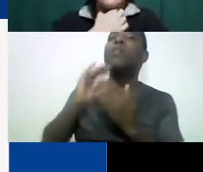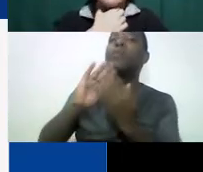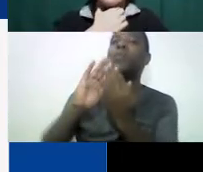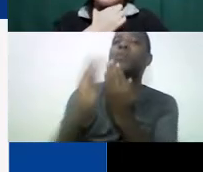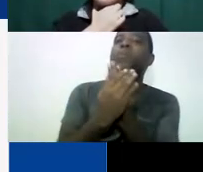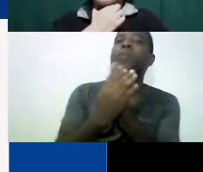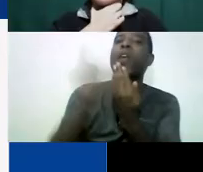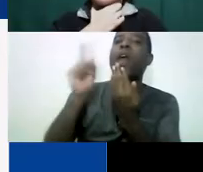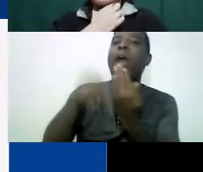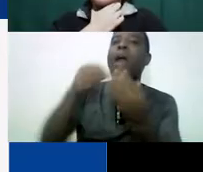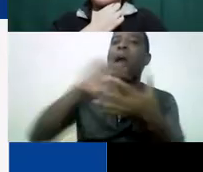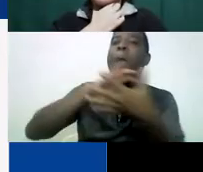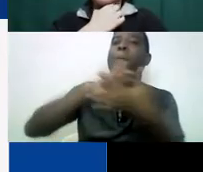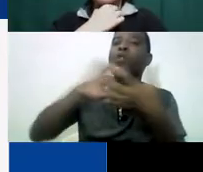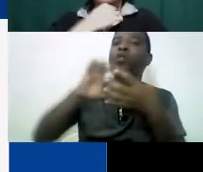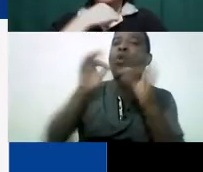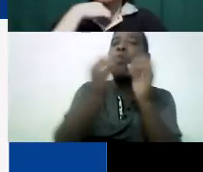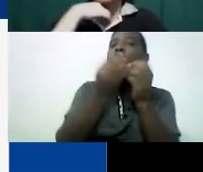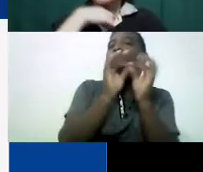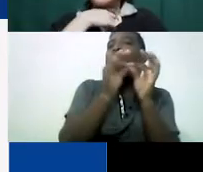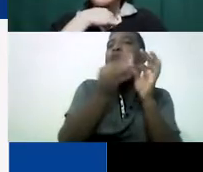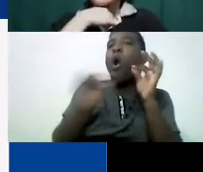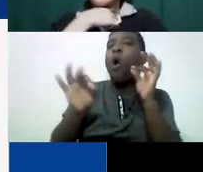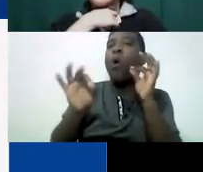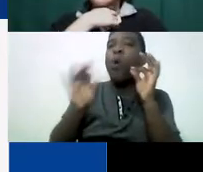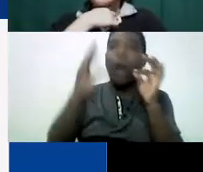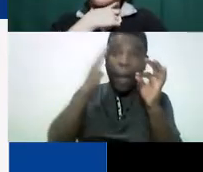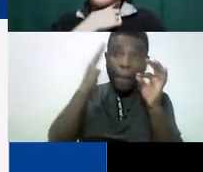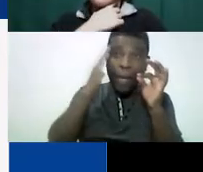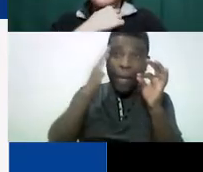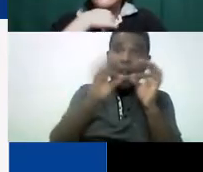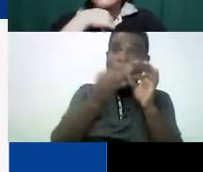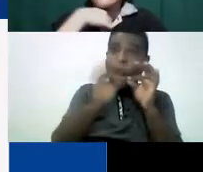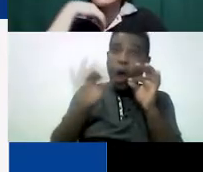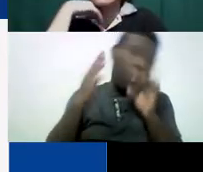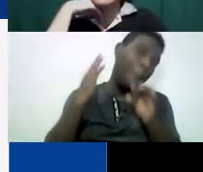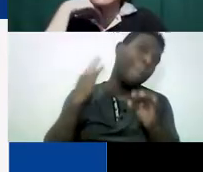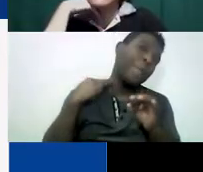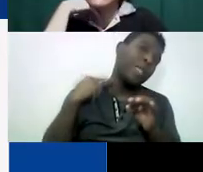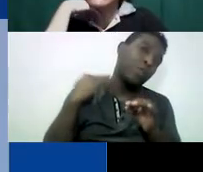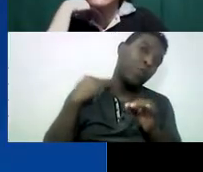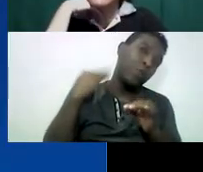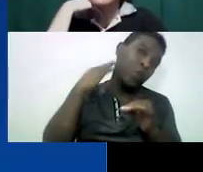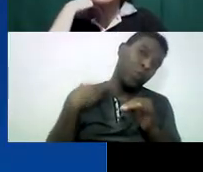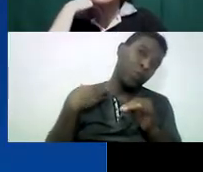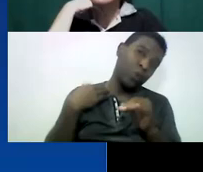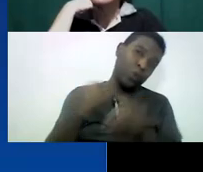cabeça e o longo do pescoço, que são também flexores, ficam nessa região aqui, ó, tá?